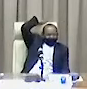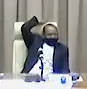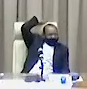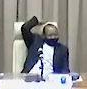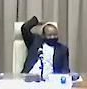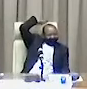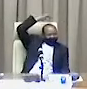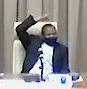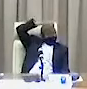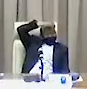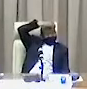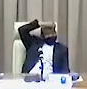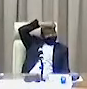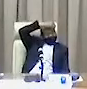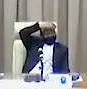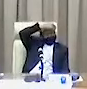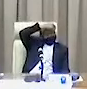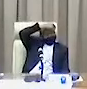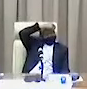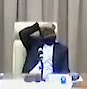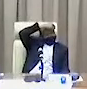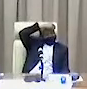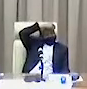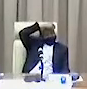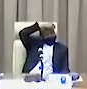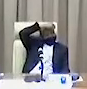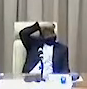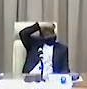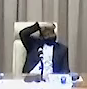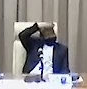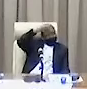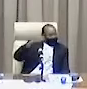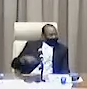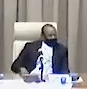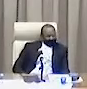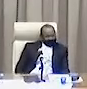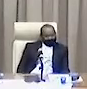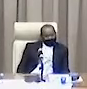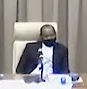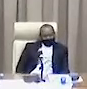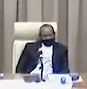Não havendo mais vereadores querendo fazer uso da tribuna.